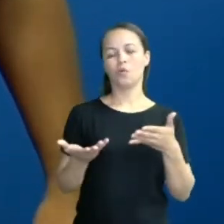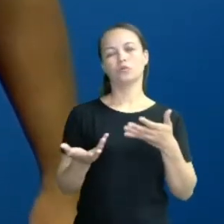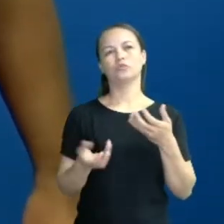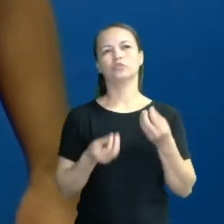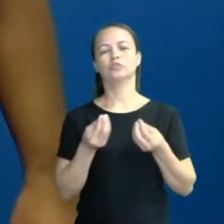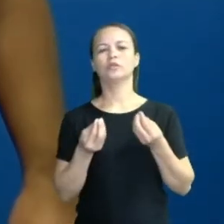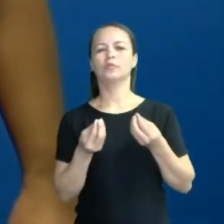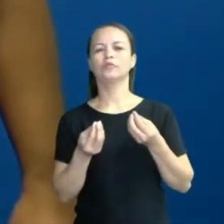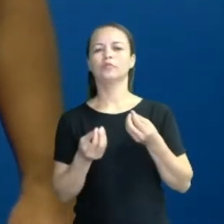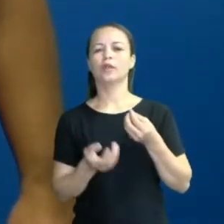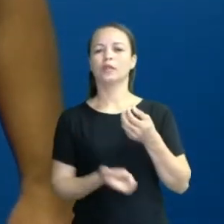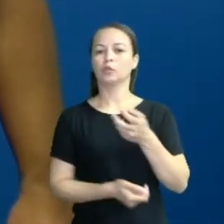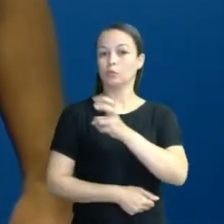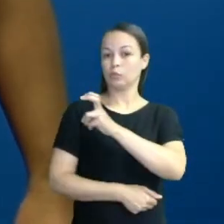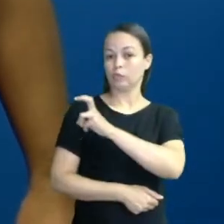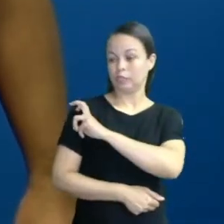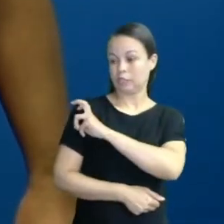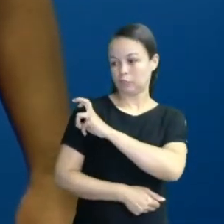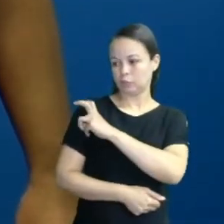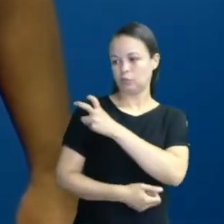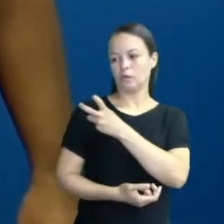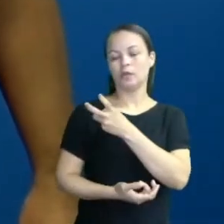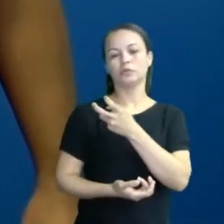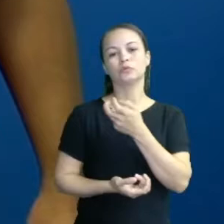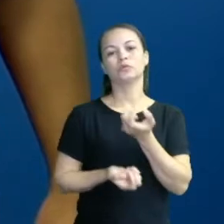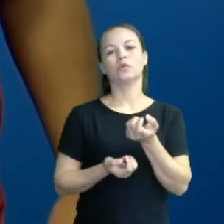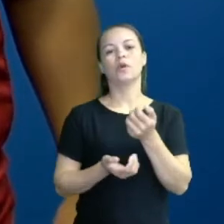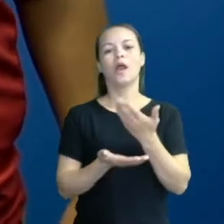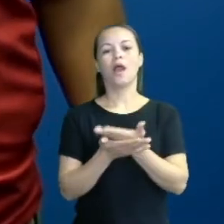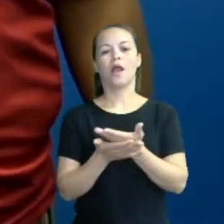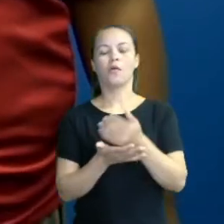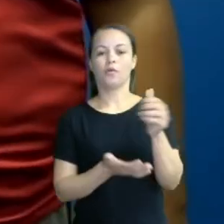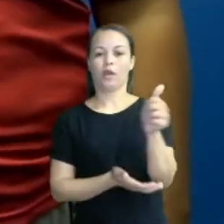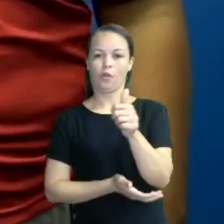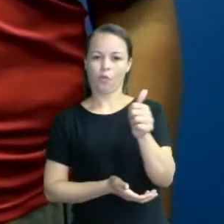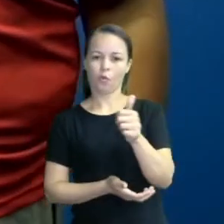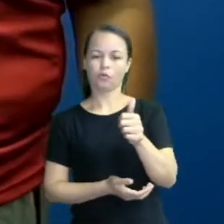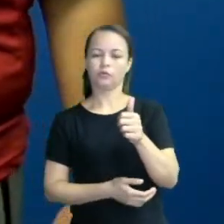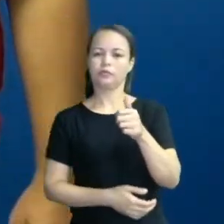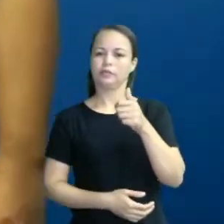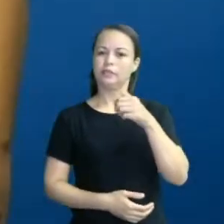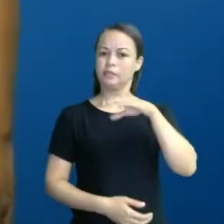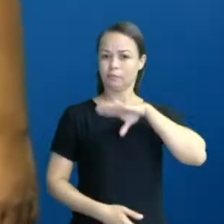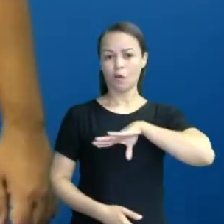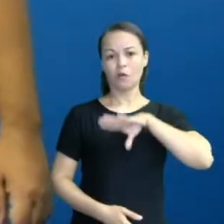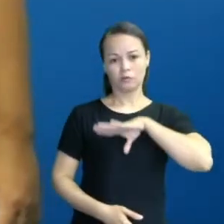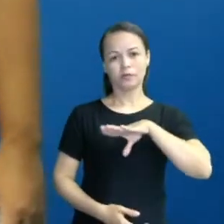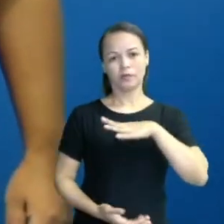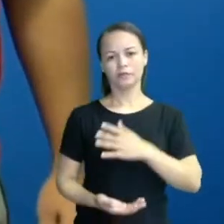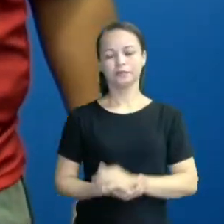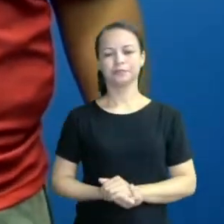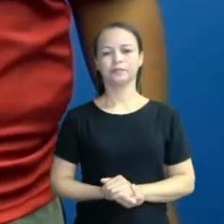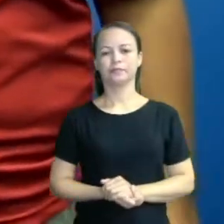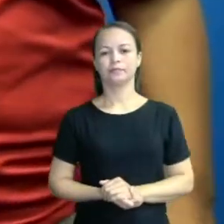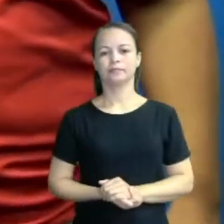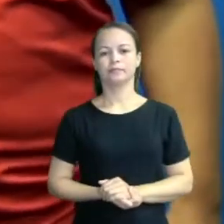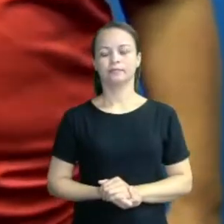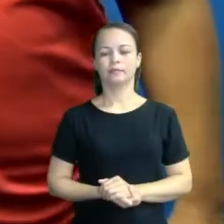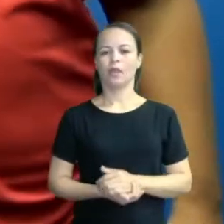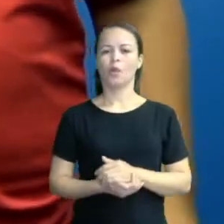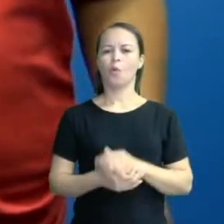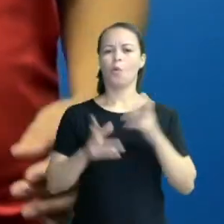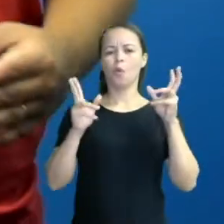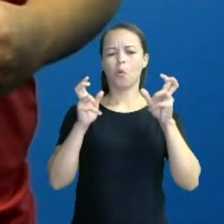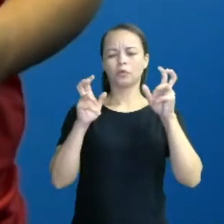no quinto ano, estamos na nossa aula 11 de língua portuguesa. O tema da nossa aula de